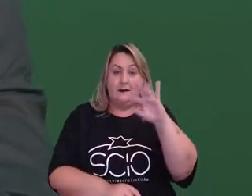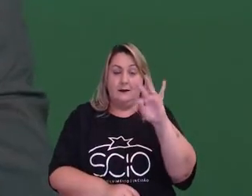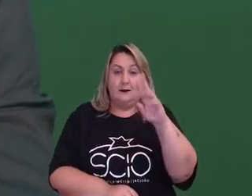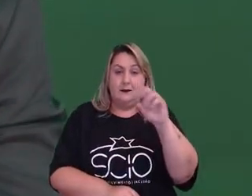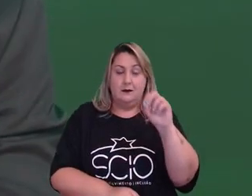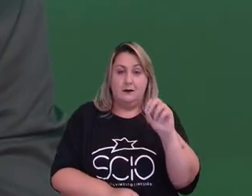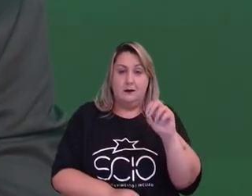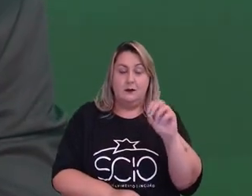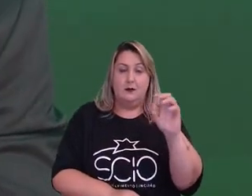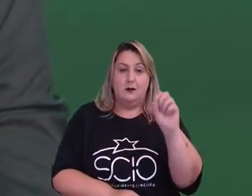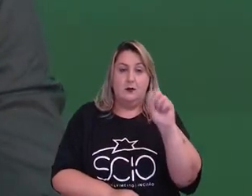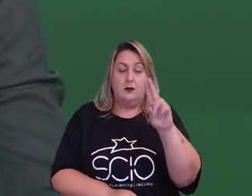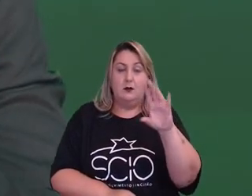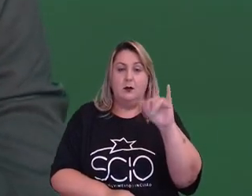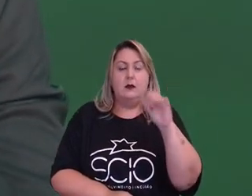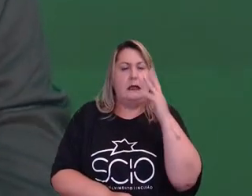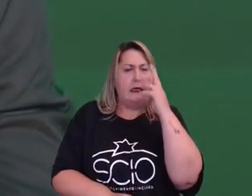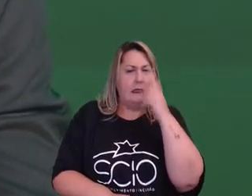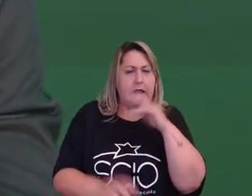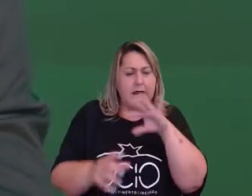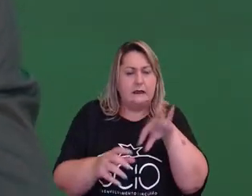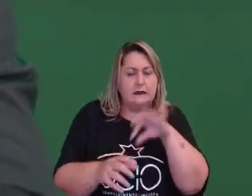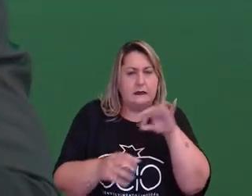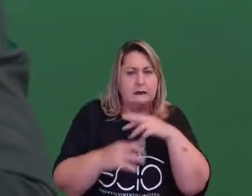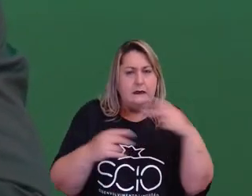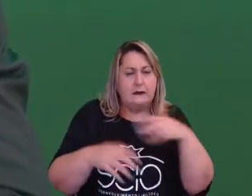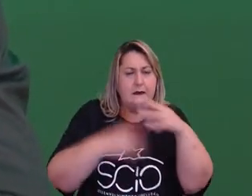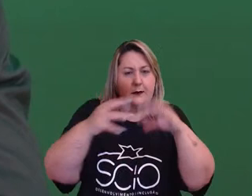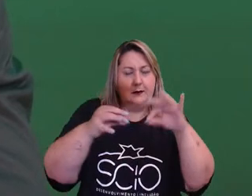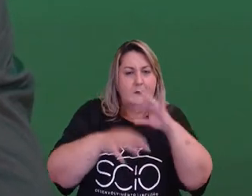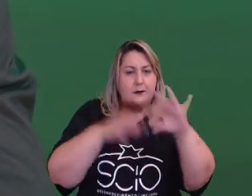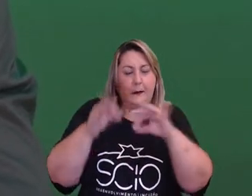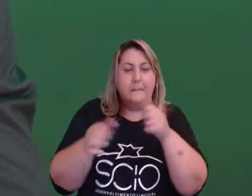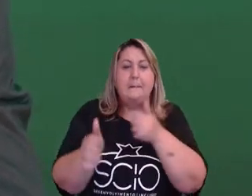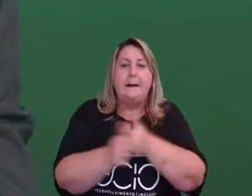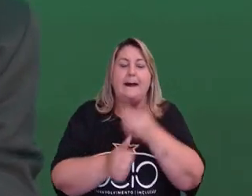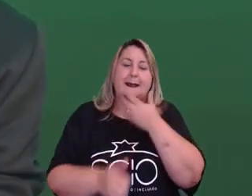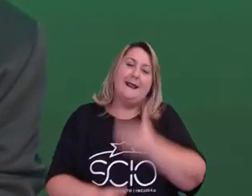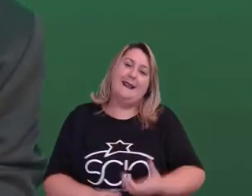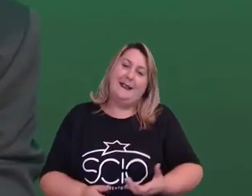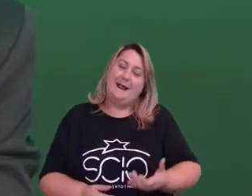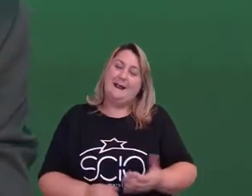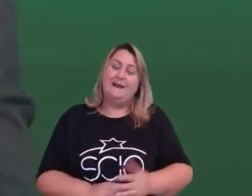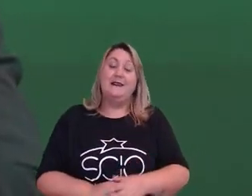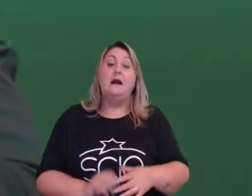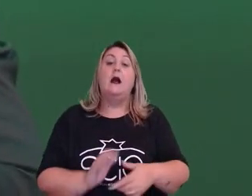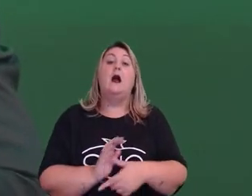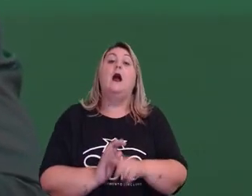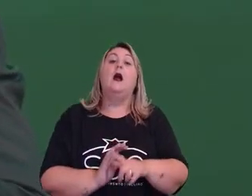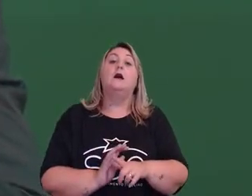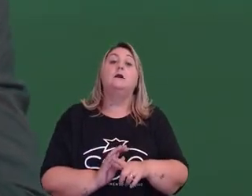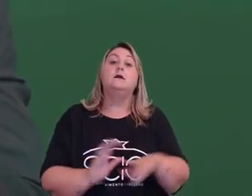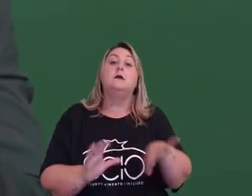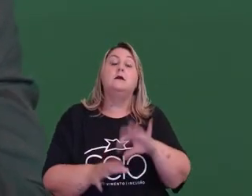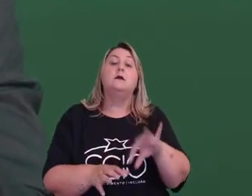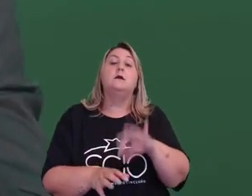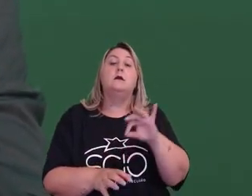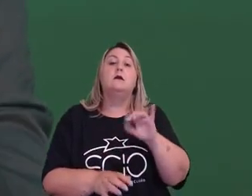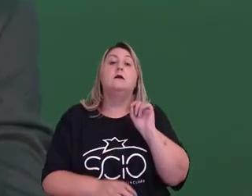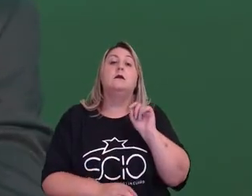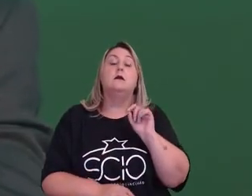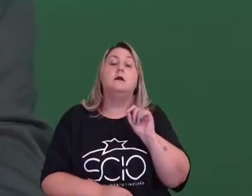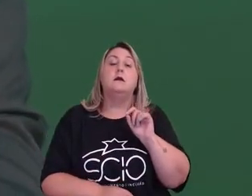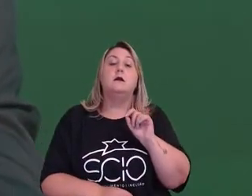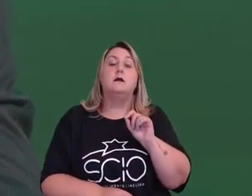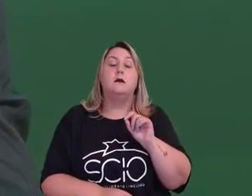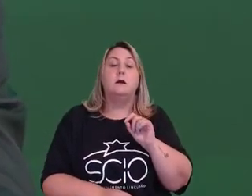preparou lindos brindes para fazer uma surpresa pertinho do Natal, mas antes do brinde, antes do sorteio, com